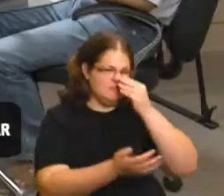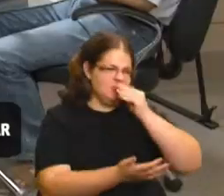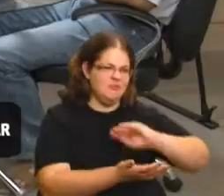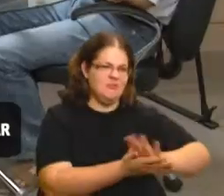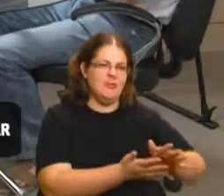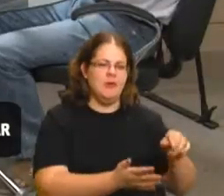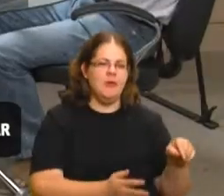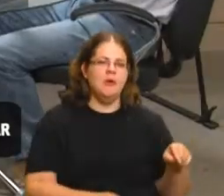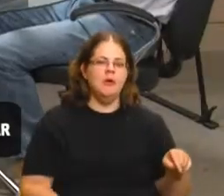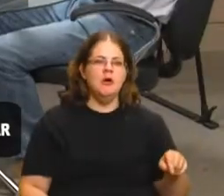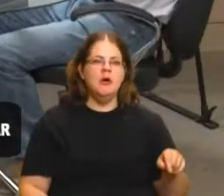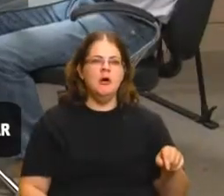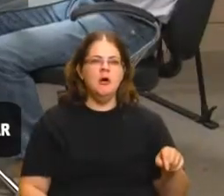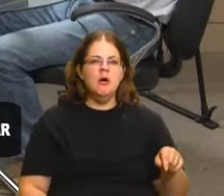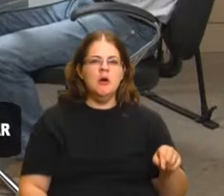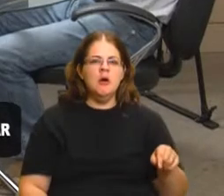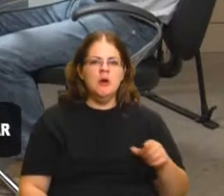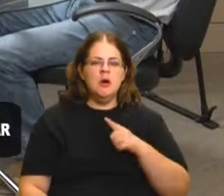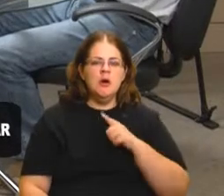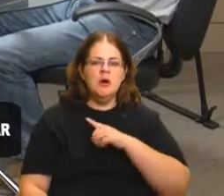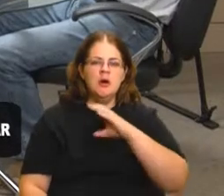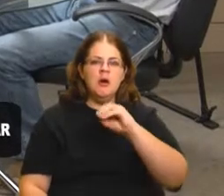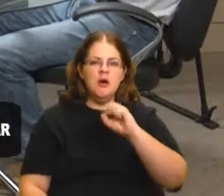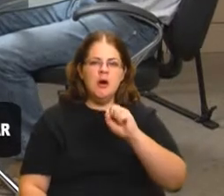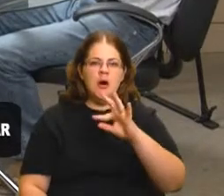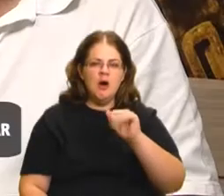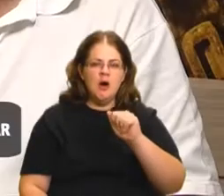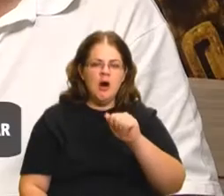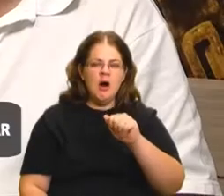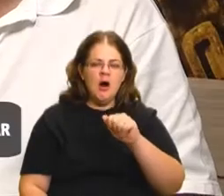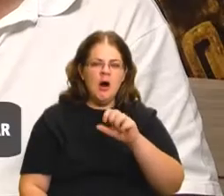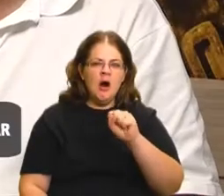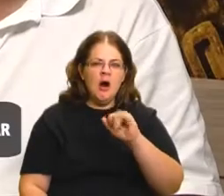desrespeitado. Aí o presidente ainda era o Costa e Silva.